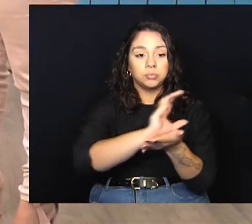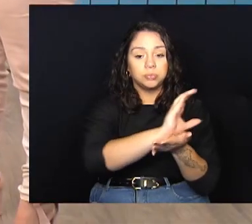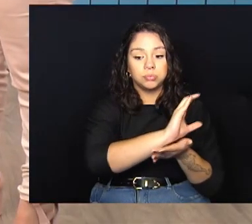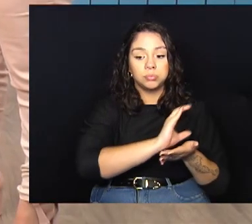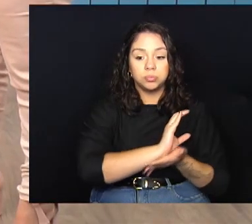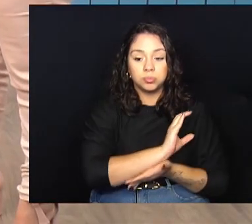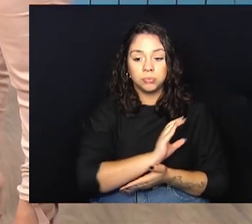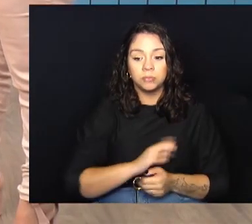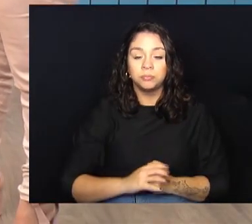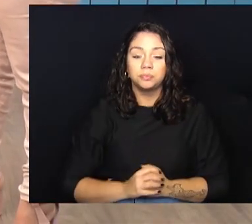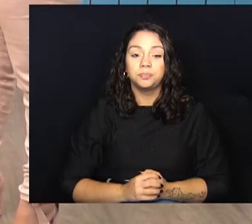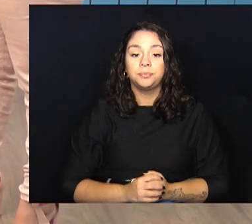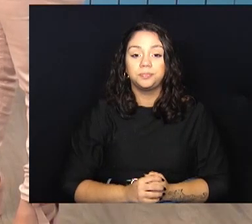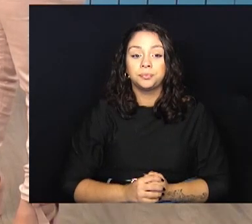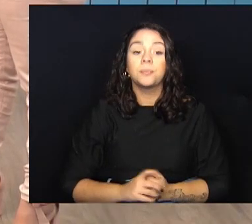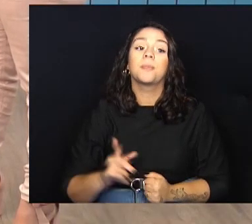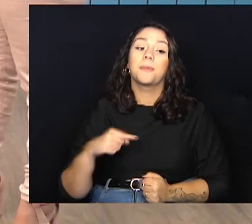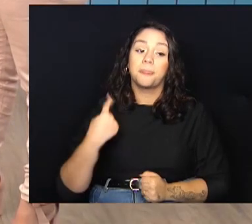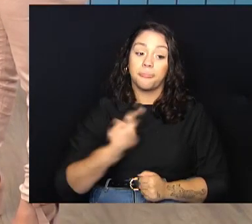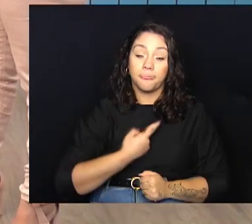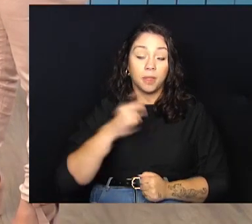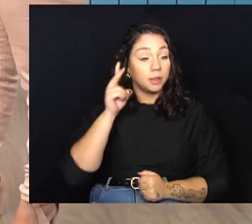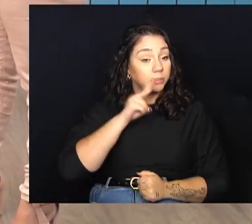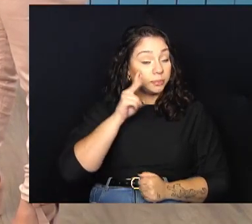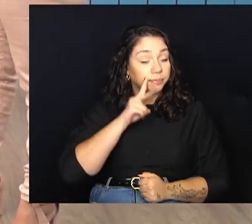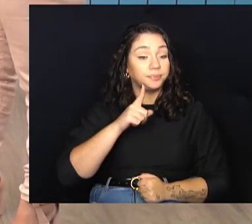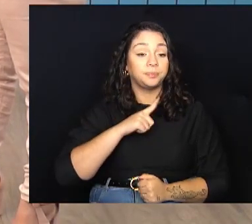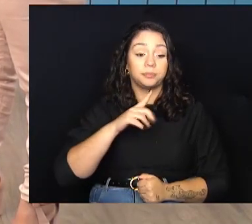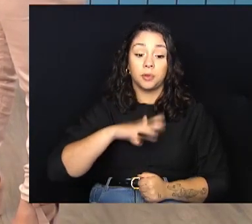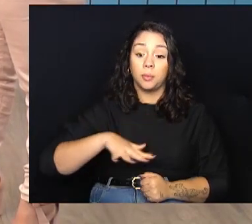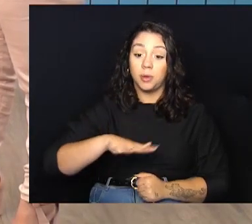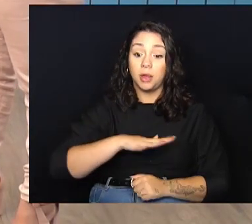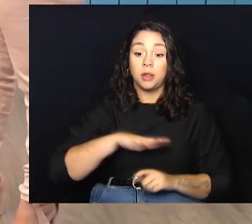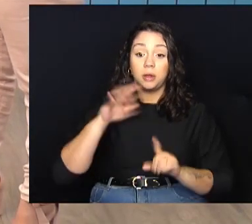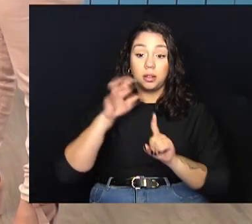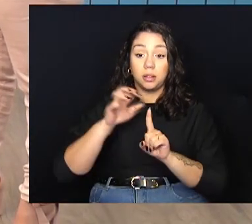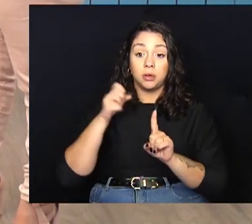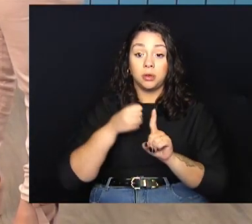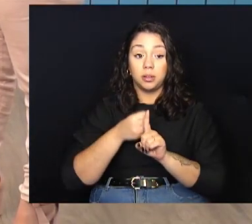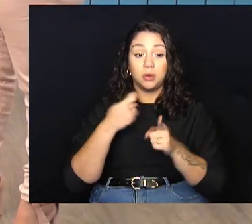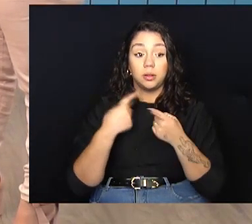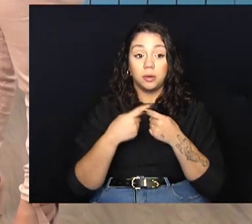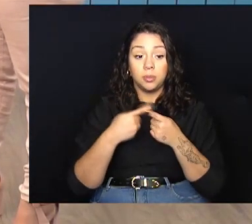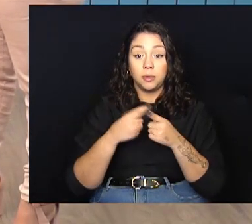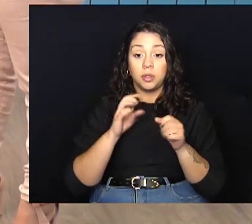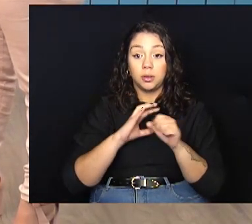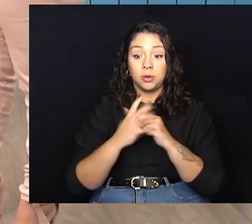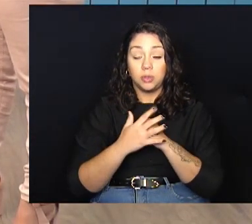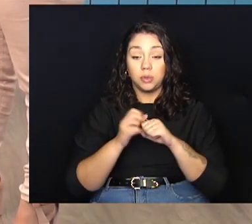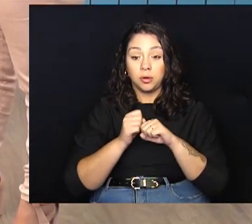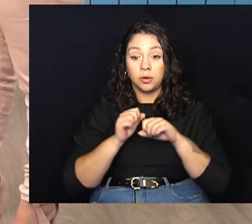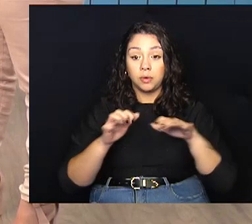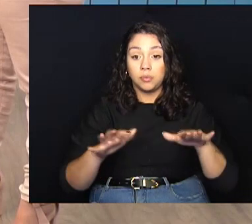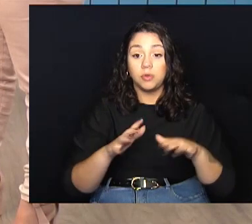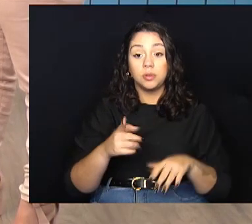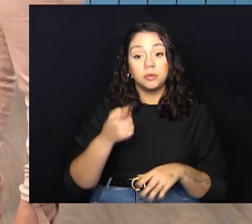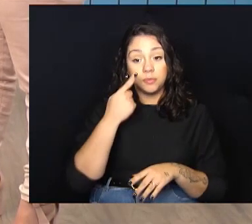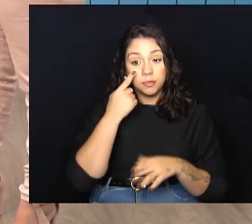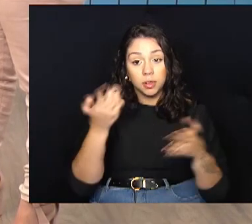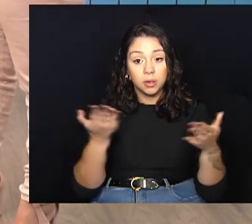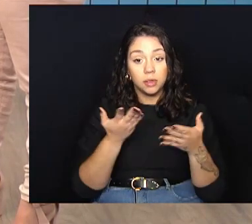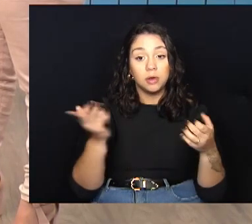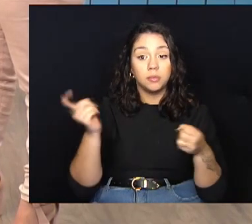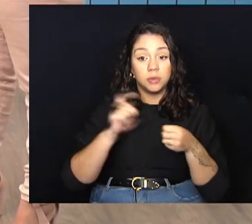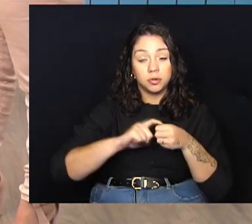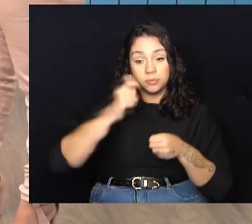e a gente lembra aqui que foi uma área muito afetada né mina por conta da pandemia da covid 19 então a gente vê essa retomada